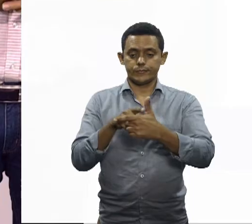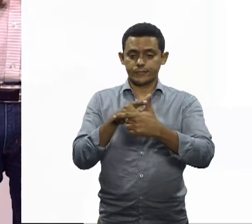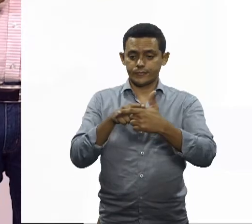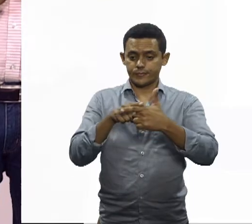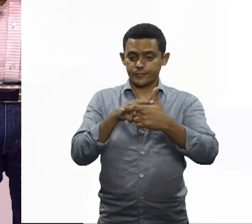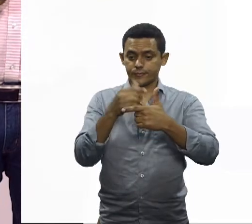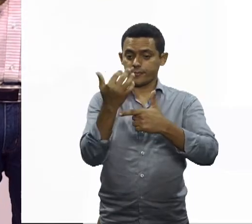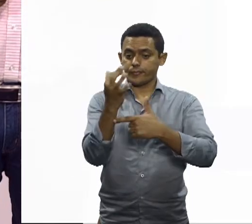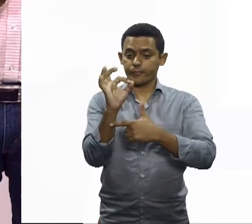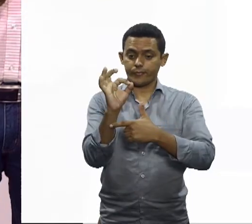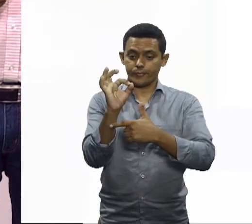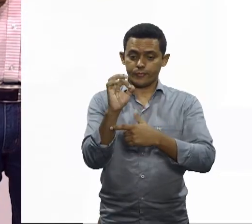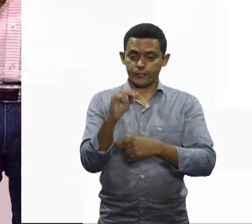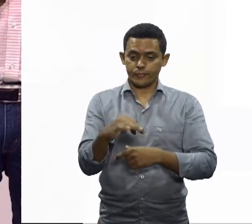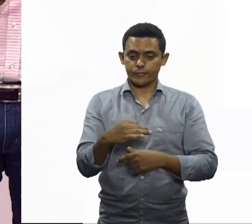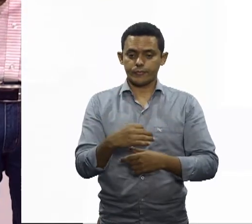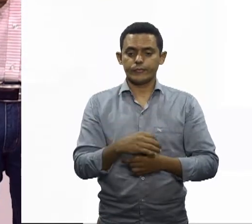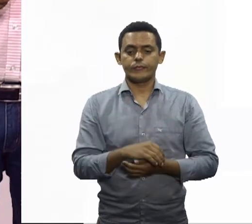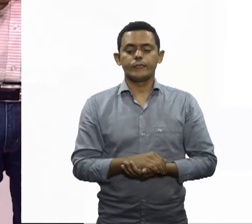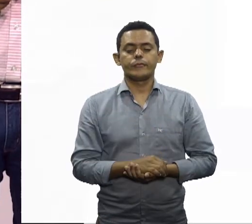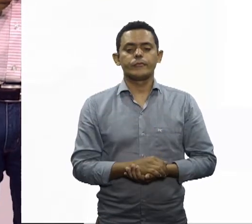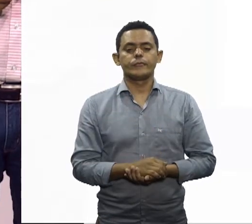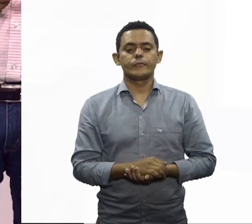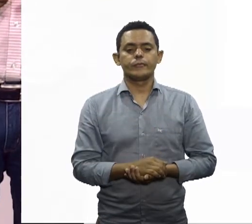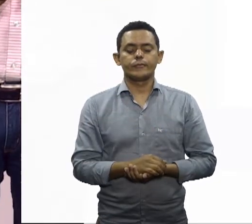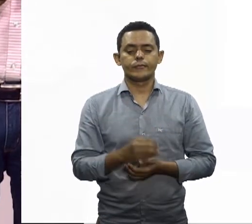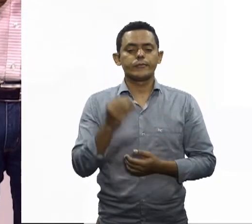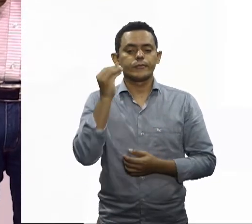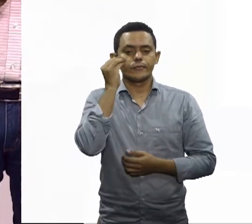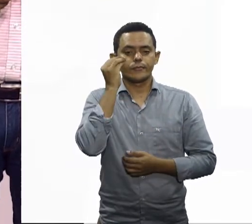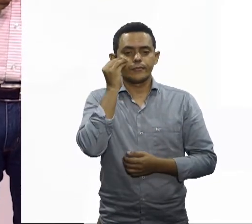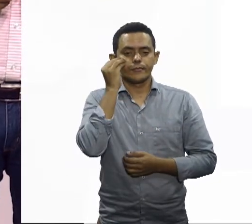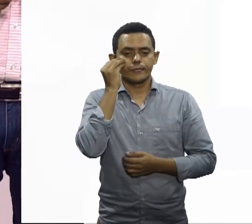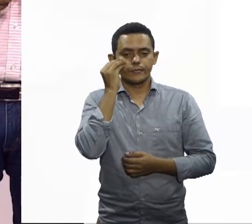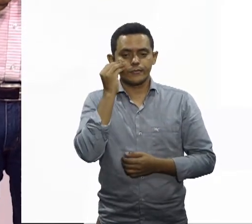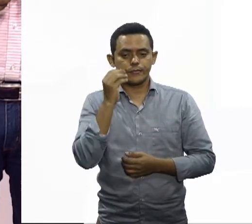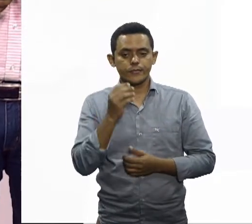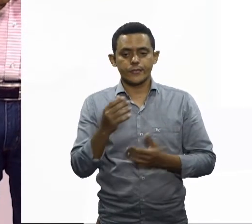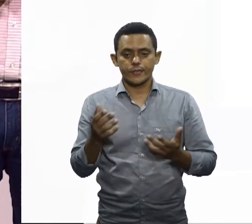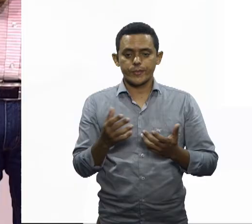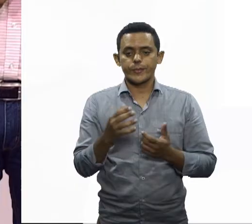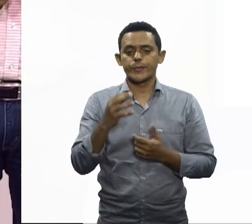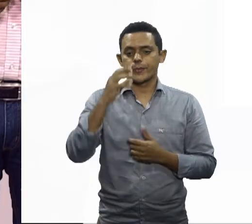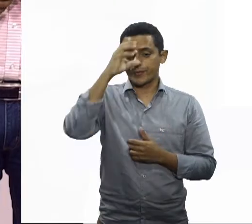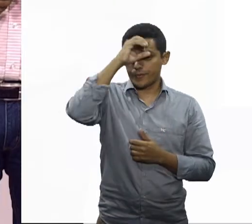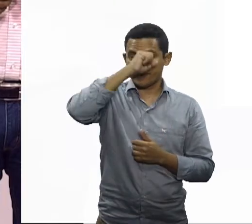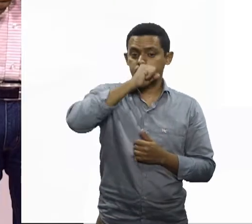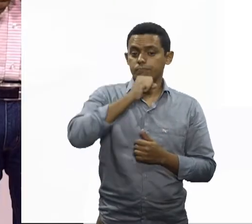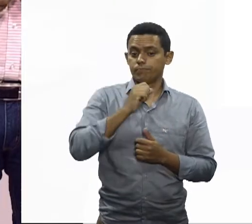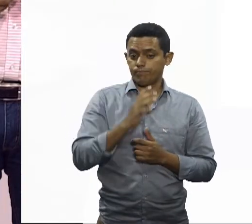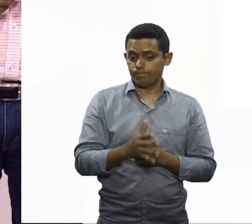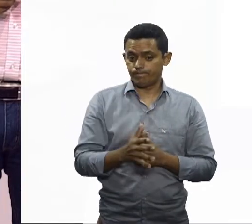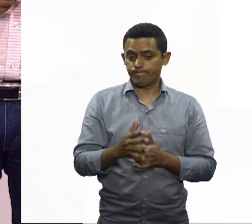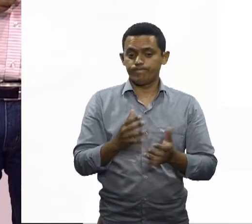10. Então, aí nós chegamos aí nas todas as unidades que nós vamos ver na nossa aula de hoje. E vamos fazer umas